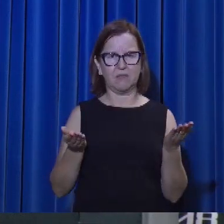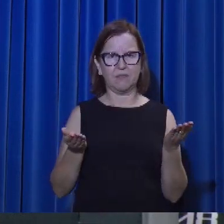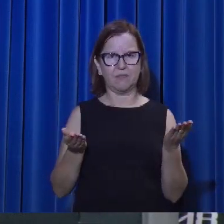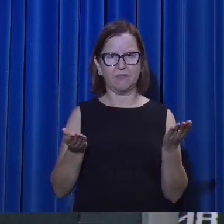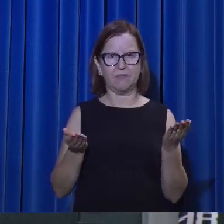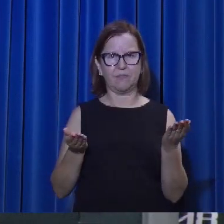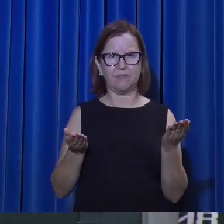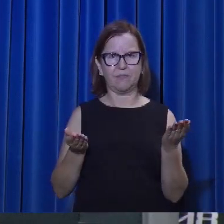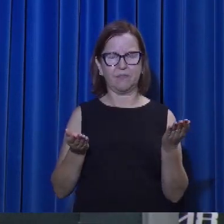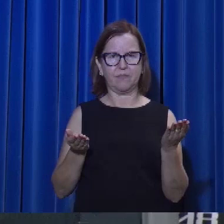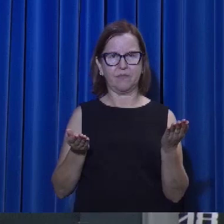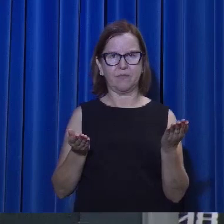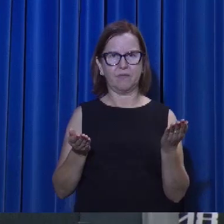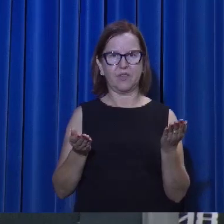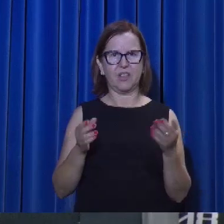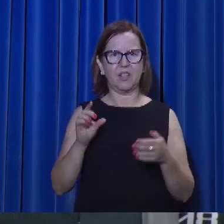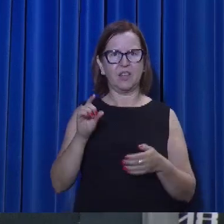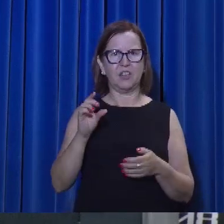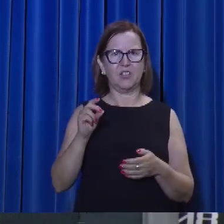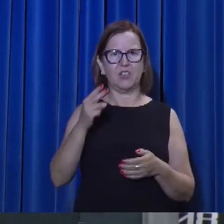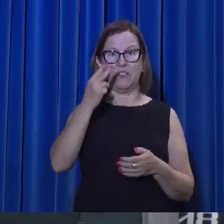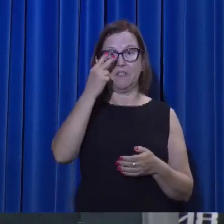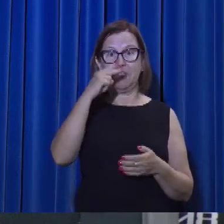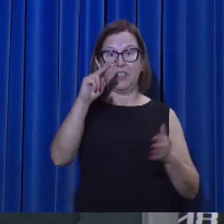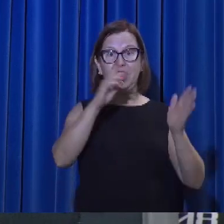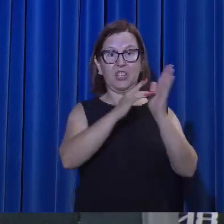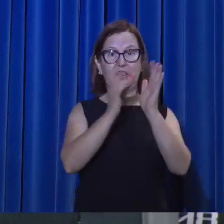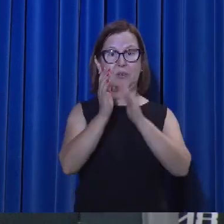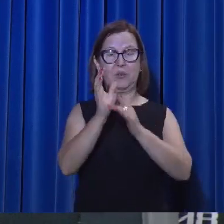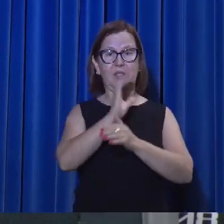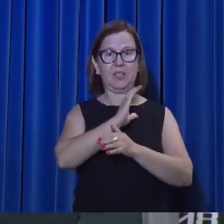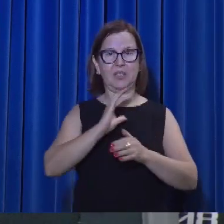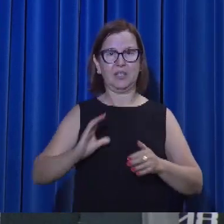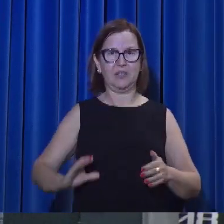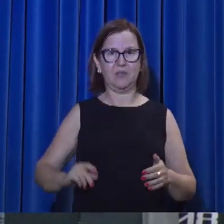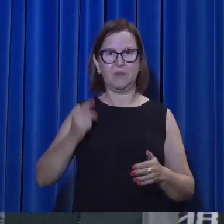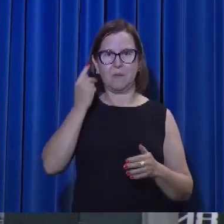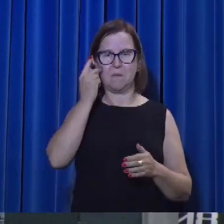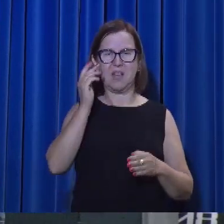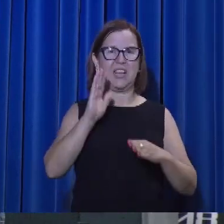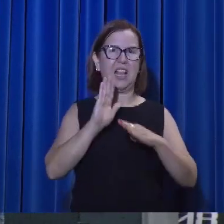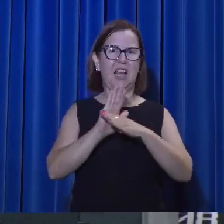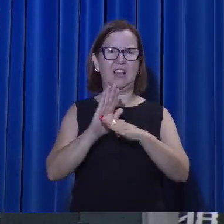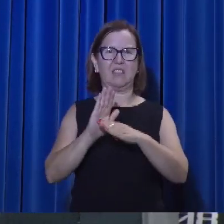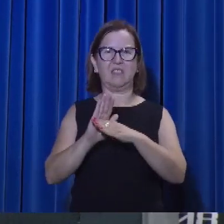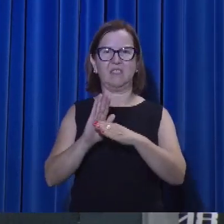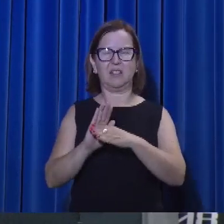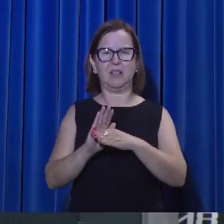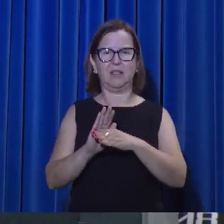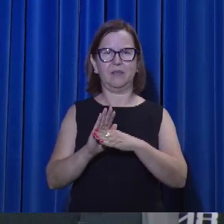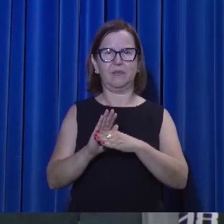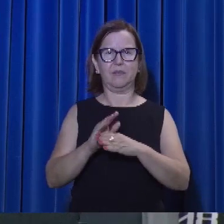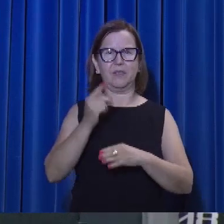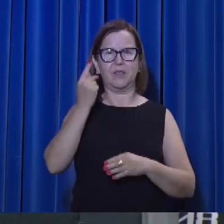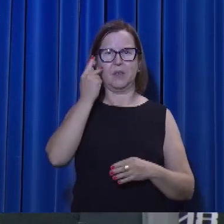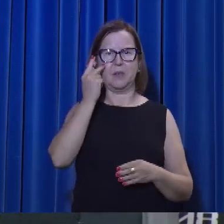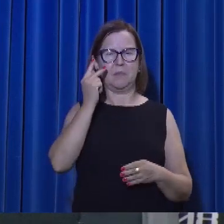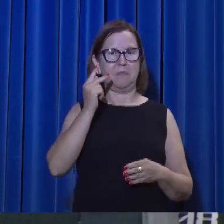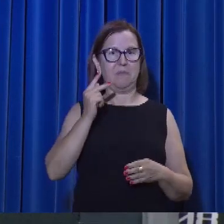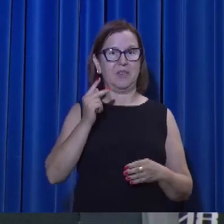como uma igreja que só vê Jesus Cristo como algum auxílio para atingir as minhas metas